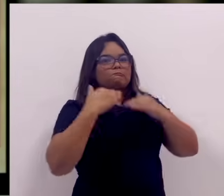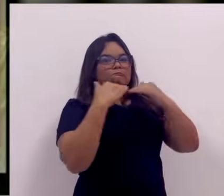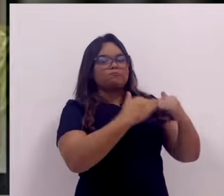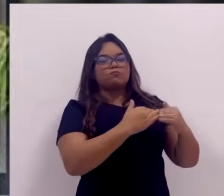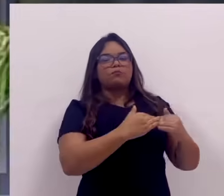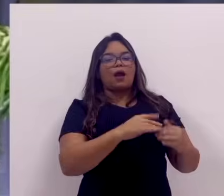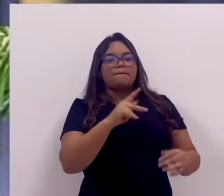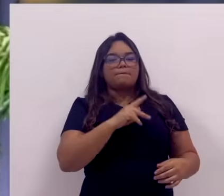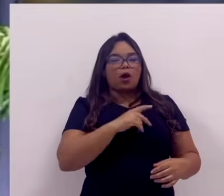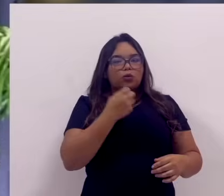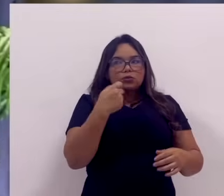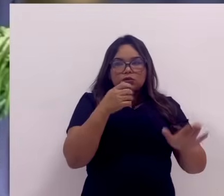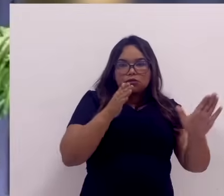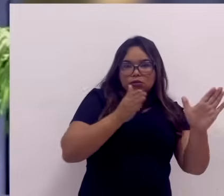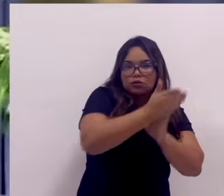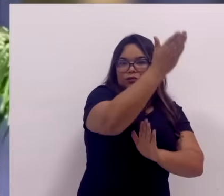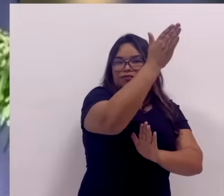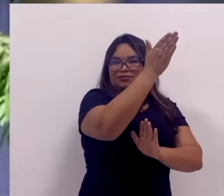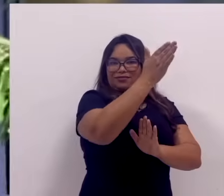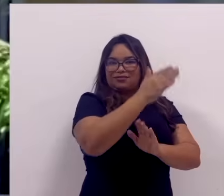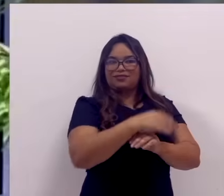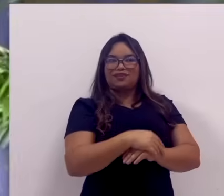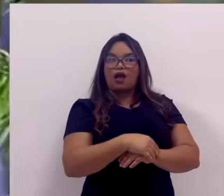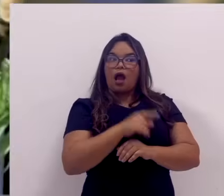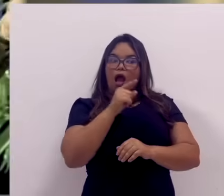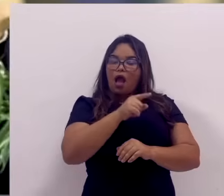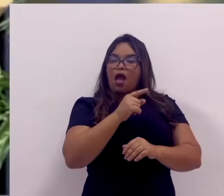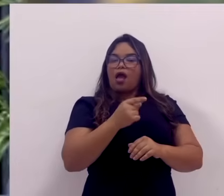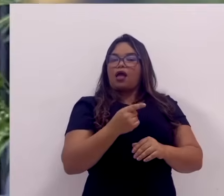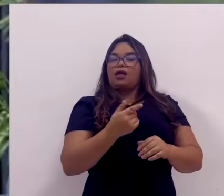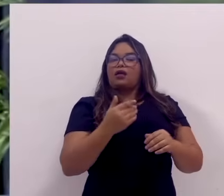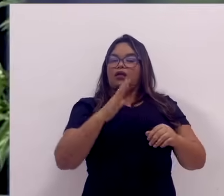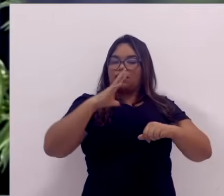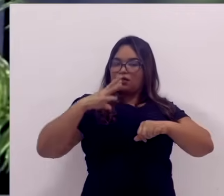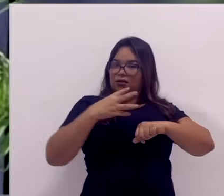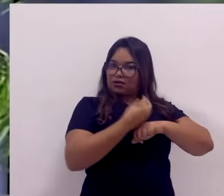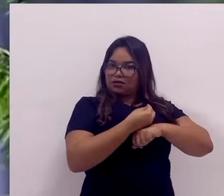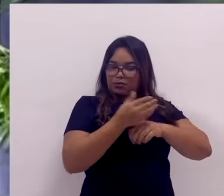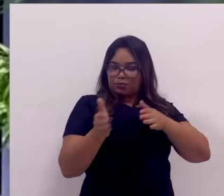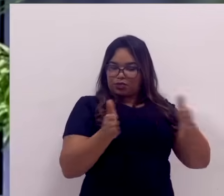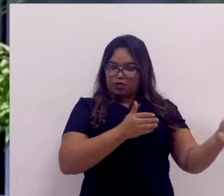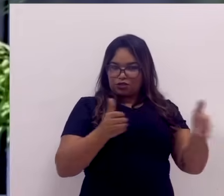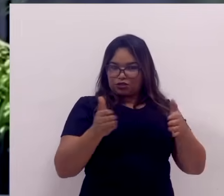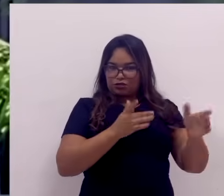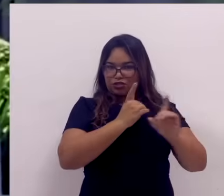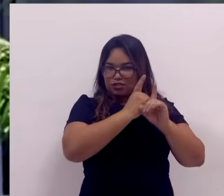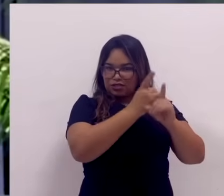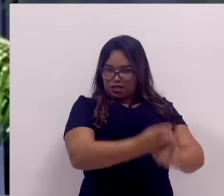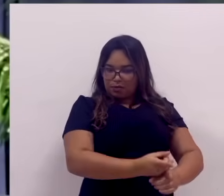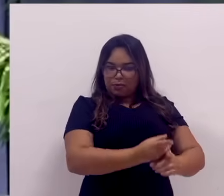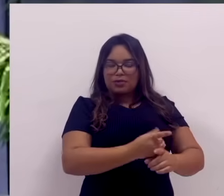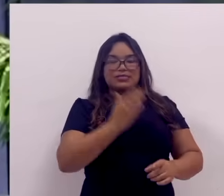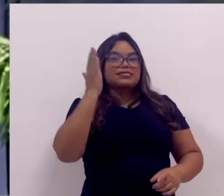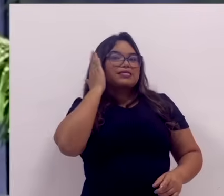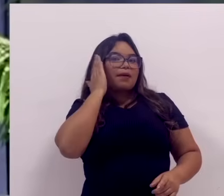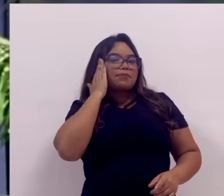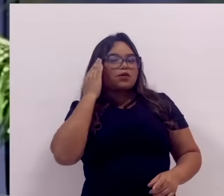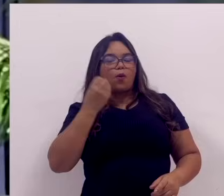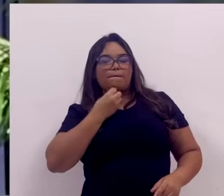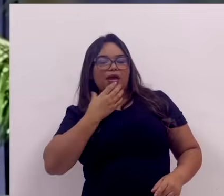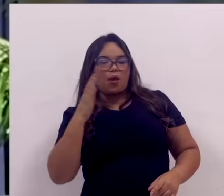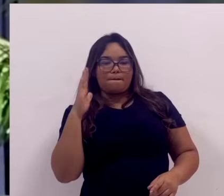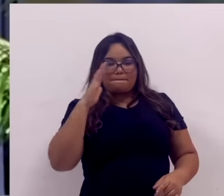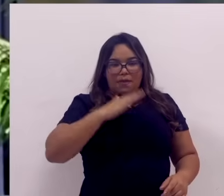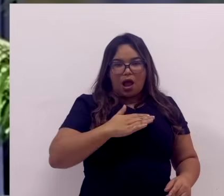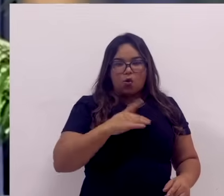Assim que esta igreja primitiva, digna de elogio, se fixou no caminho e tinha o discernimento entre o bem e o mal, e não